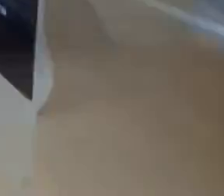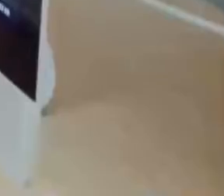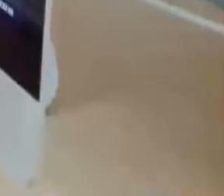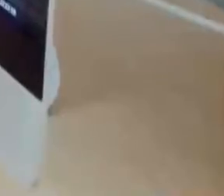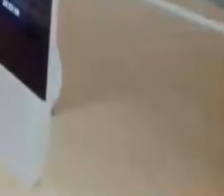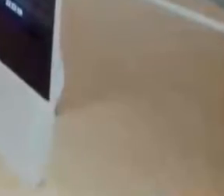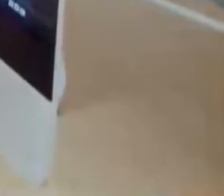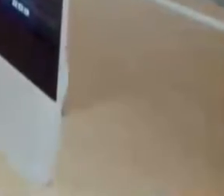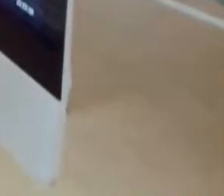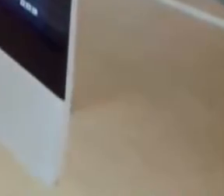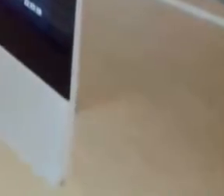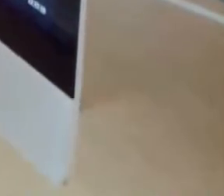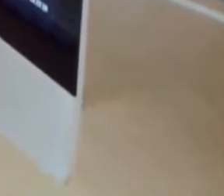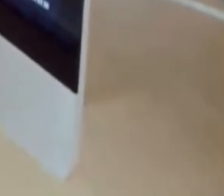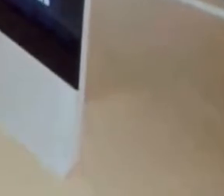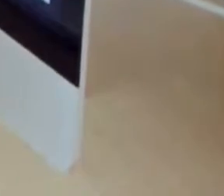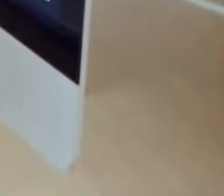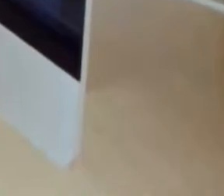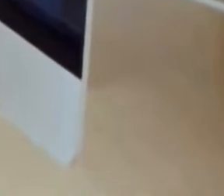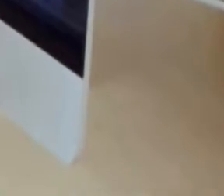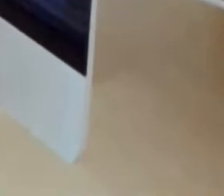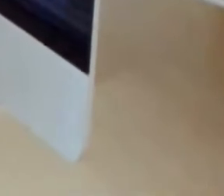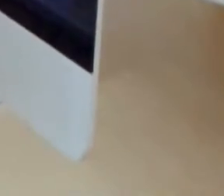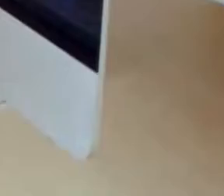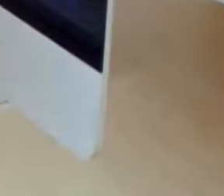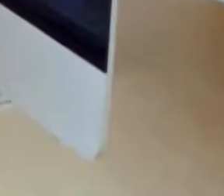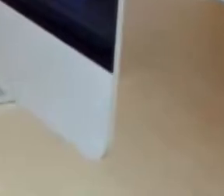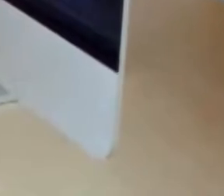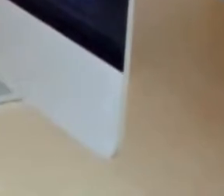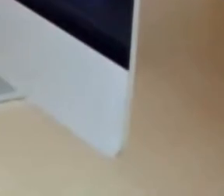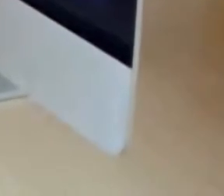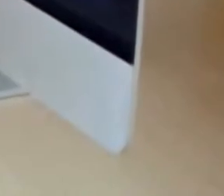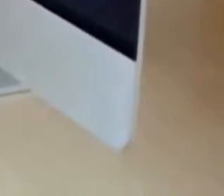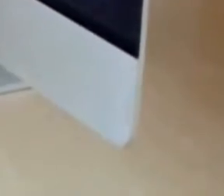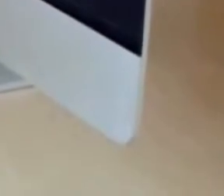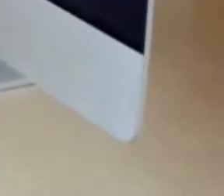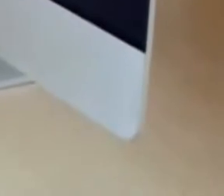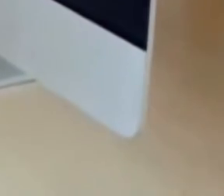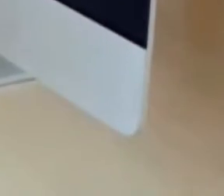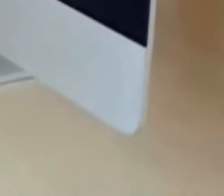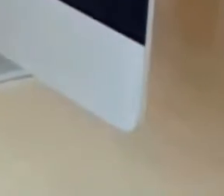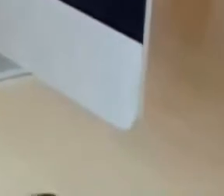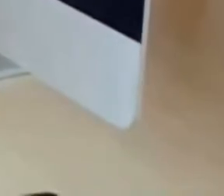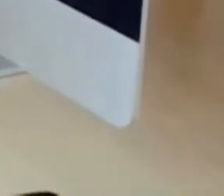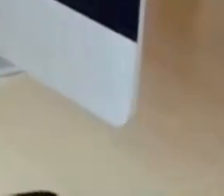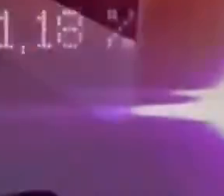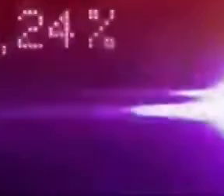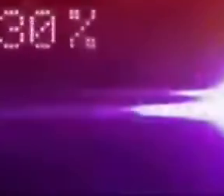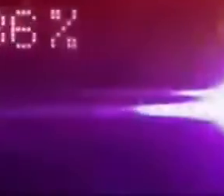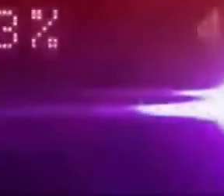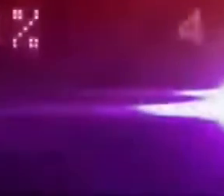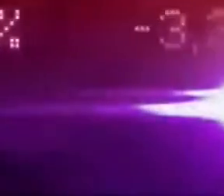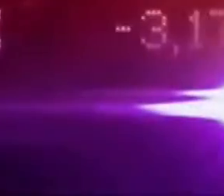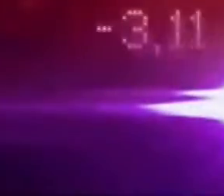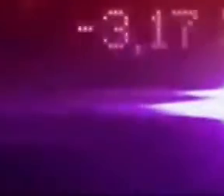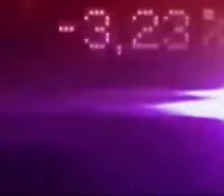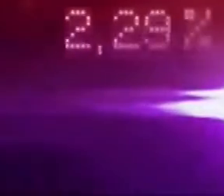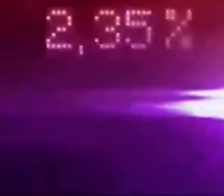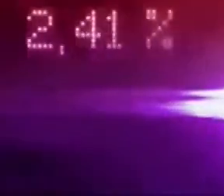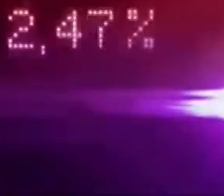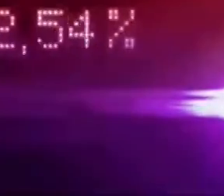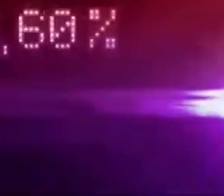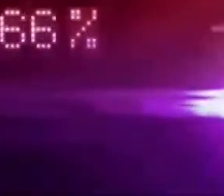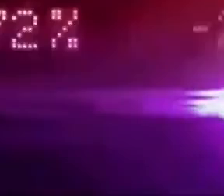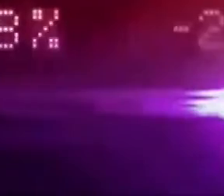no vencimento. Tá? E aí você distingue também a questão de investimento de curto prazo, em termos